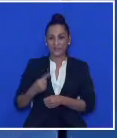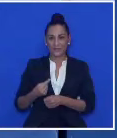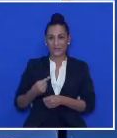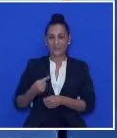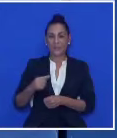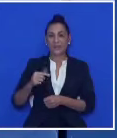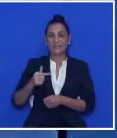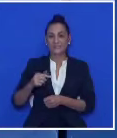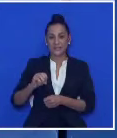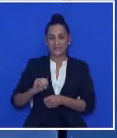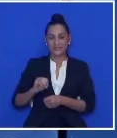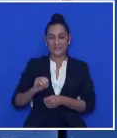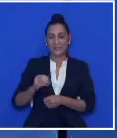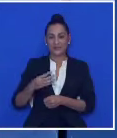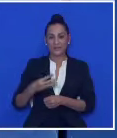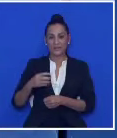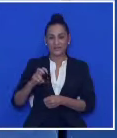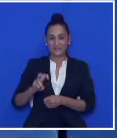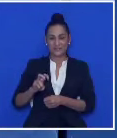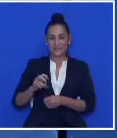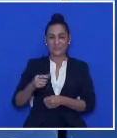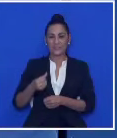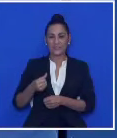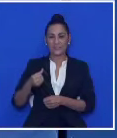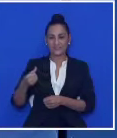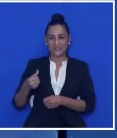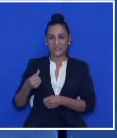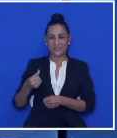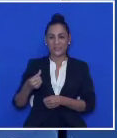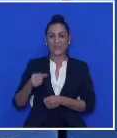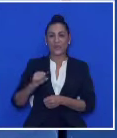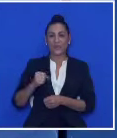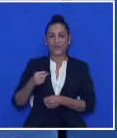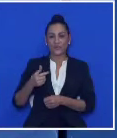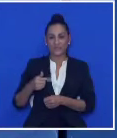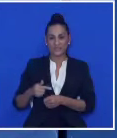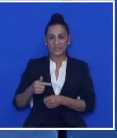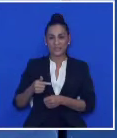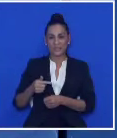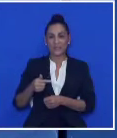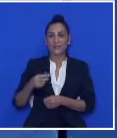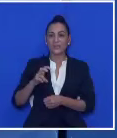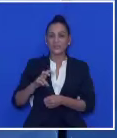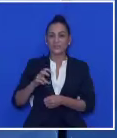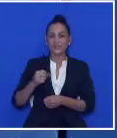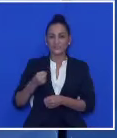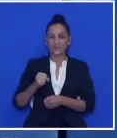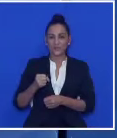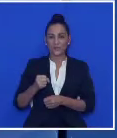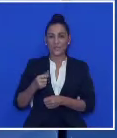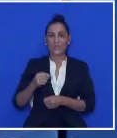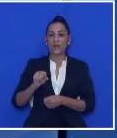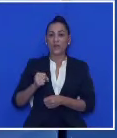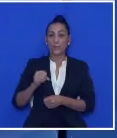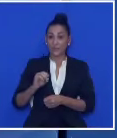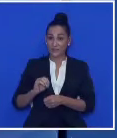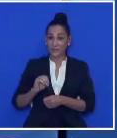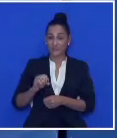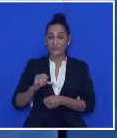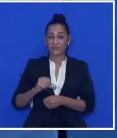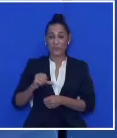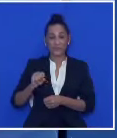61, 81, 70, 45, 66, 87,